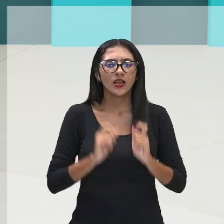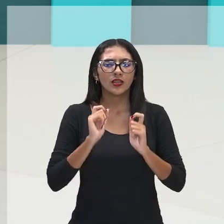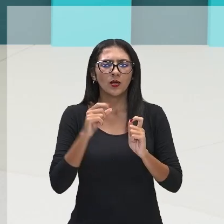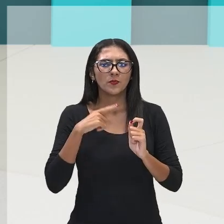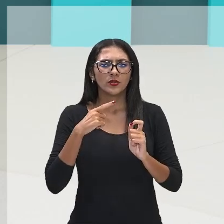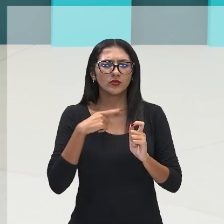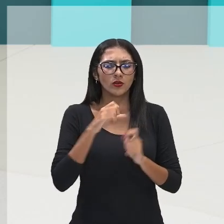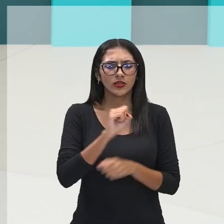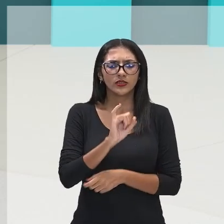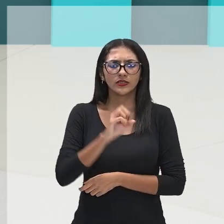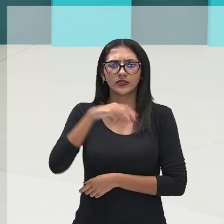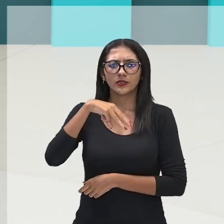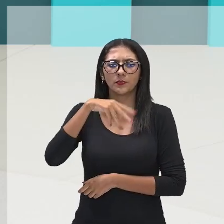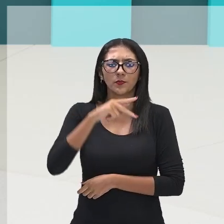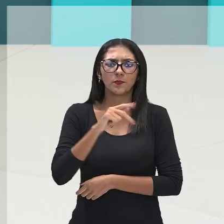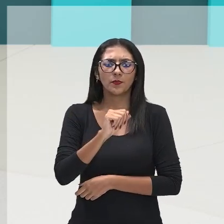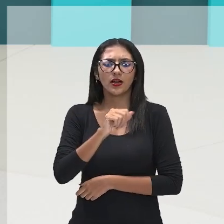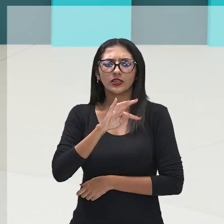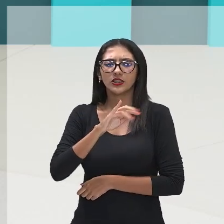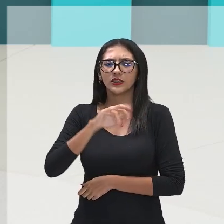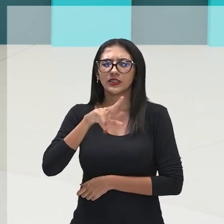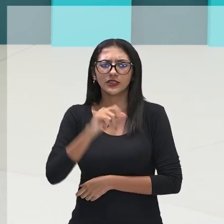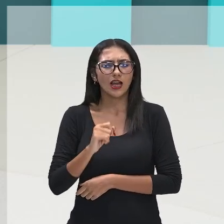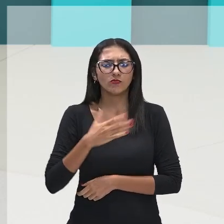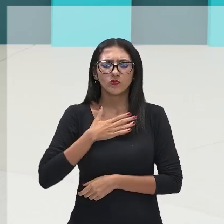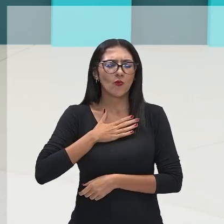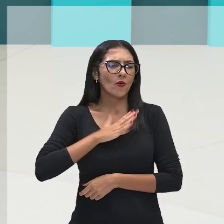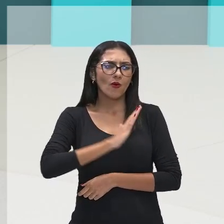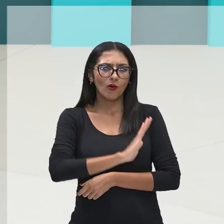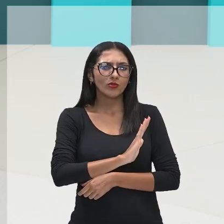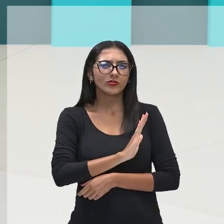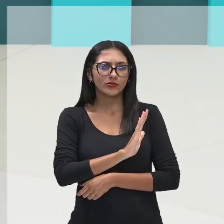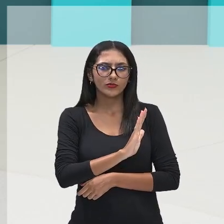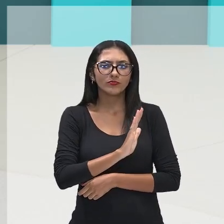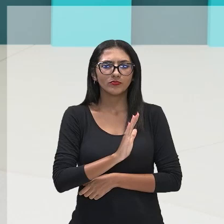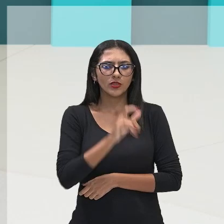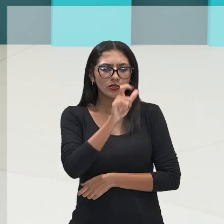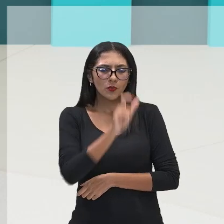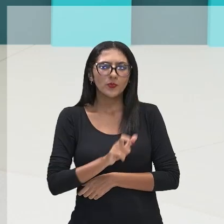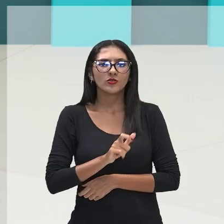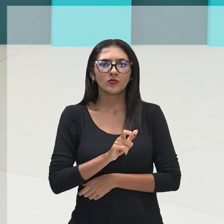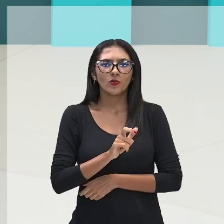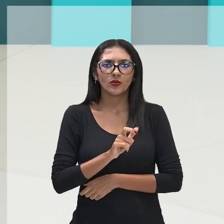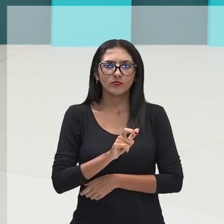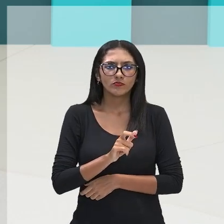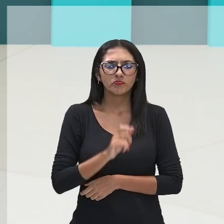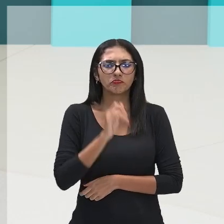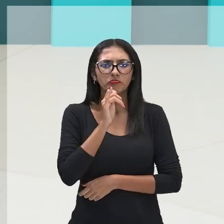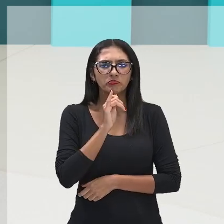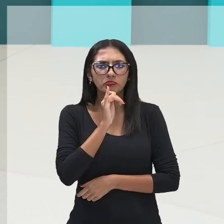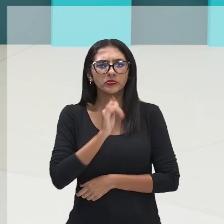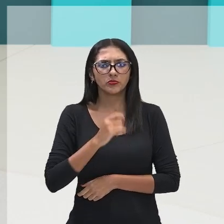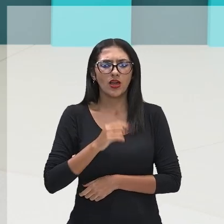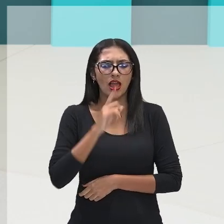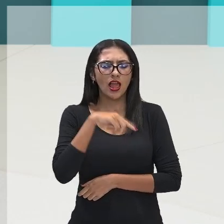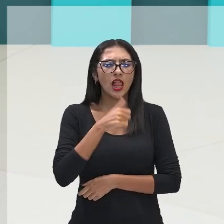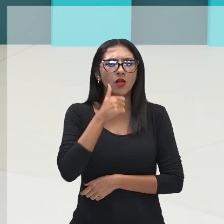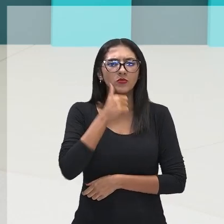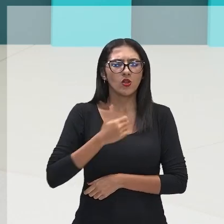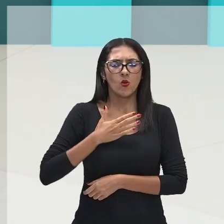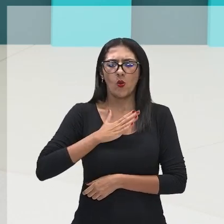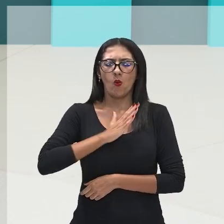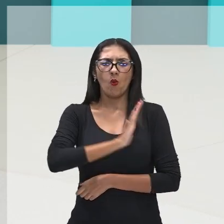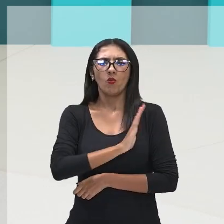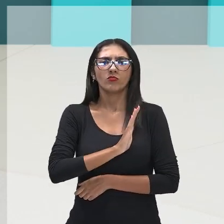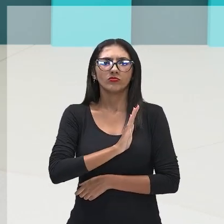simpatiza com alguém. Eu não posso dizer, eu não simpatizei João. Eu não simpatizei com João. Então,